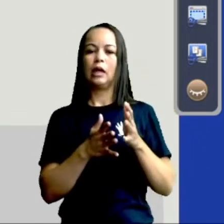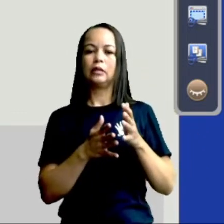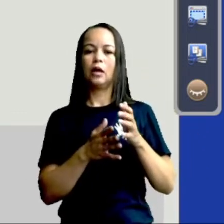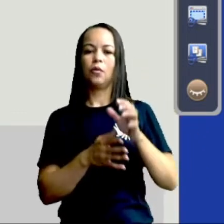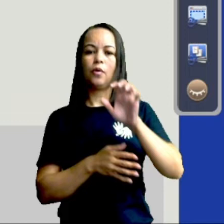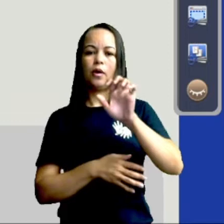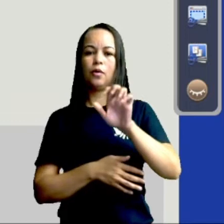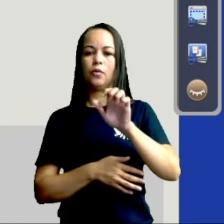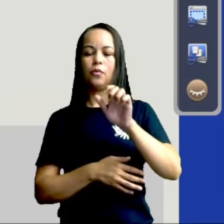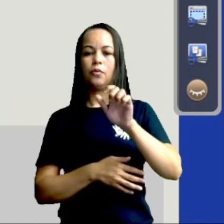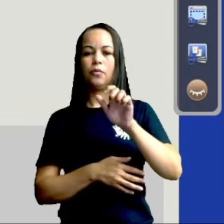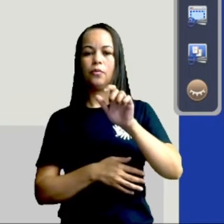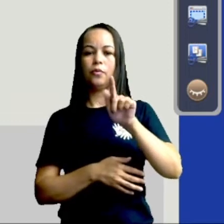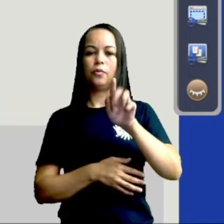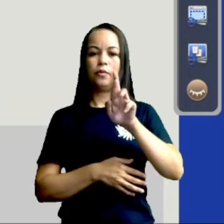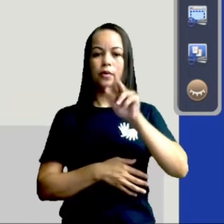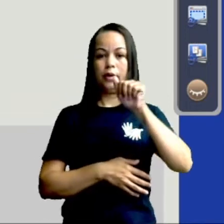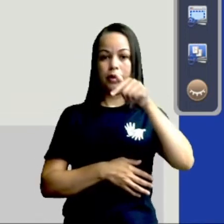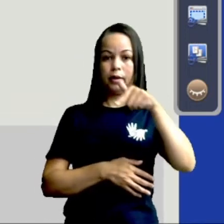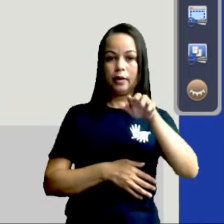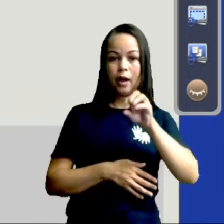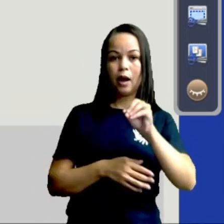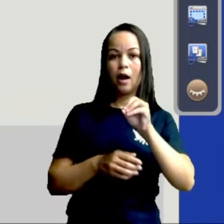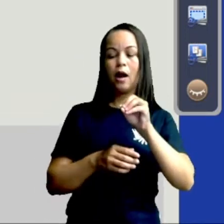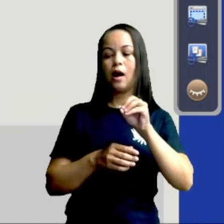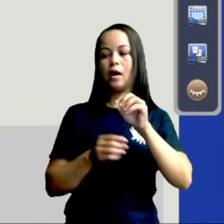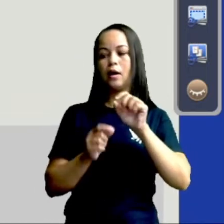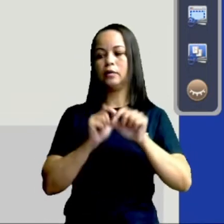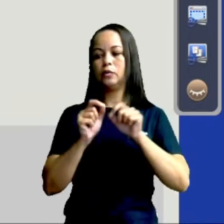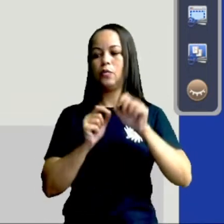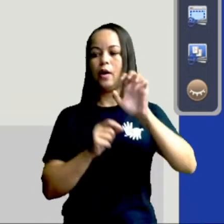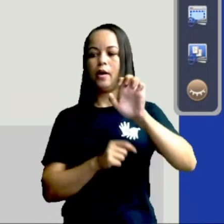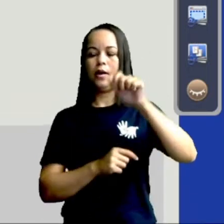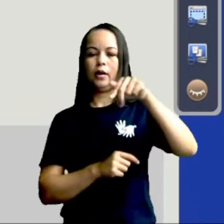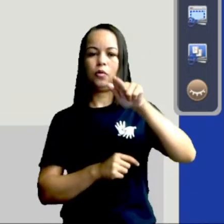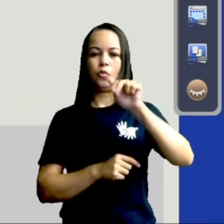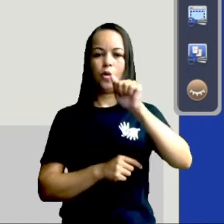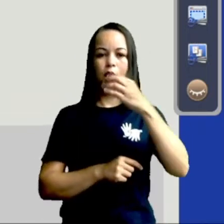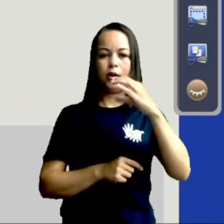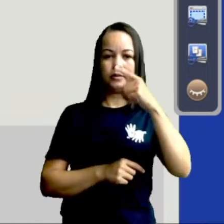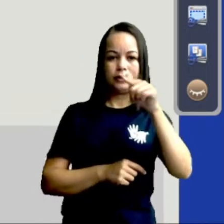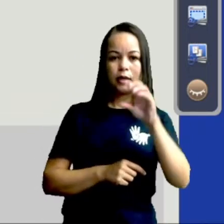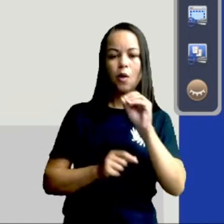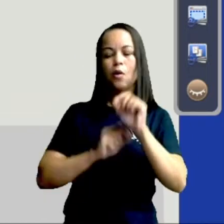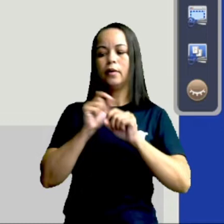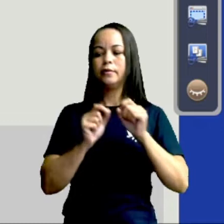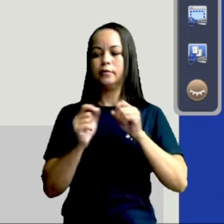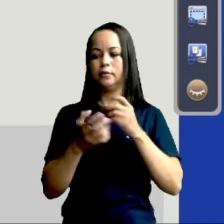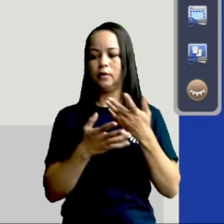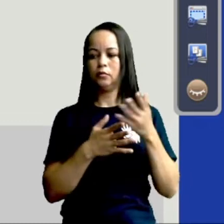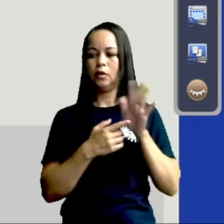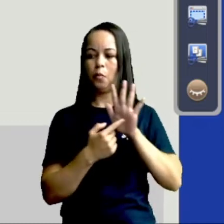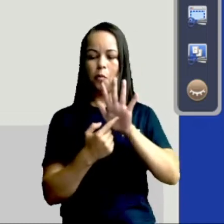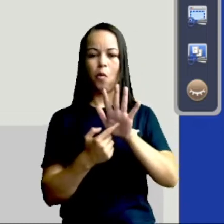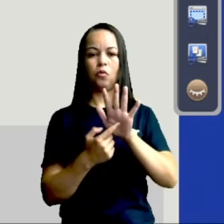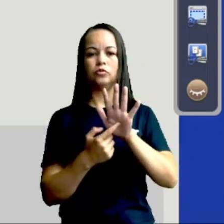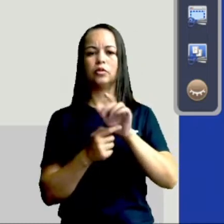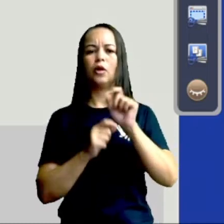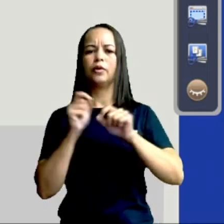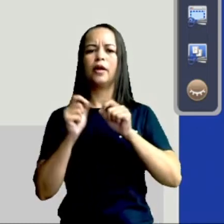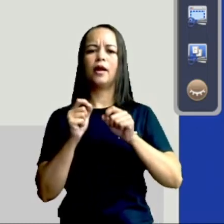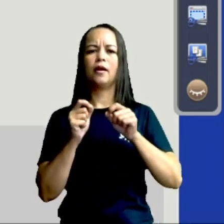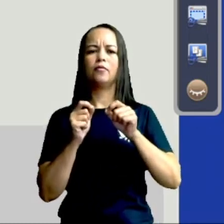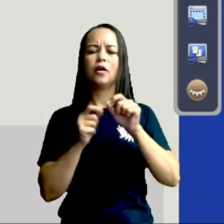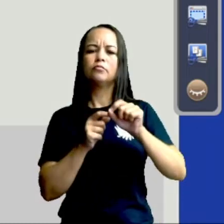maior expoente das incógnitas, tá bom? Por exemplo, na primeira, a nossa incógnita, ela aparece elevada a quanto?